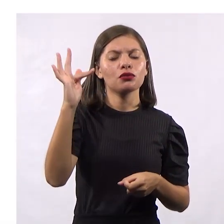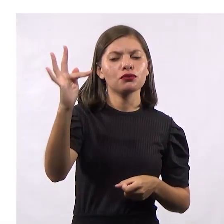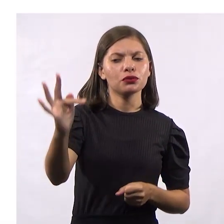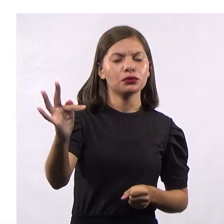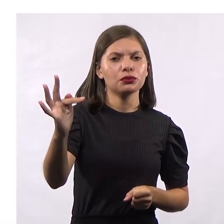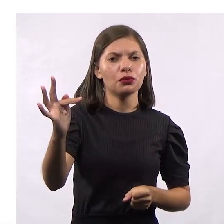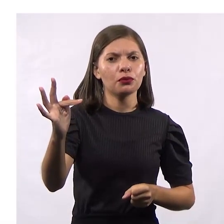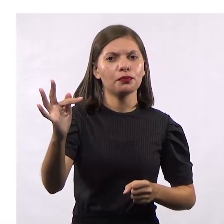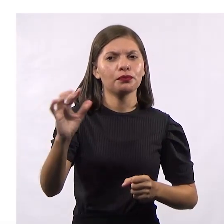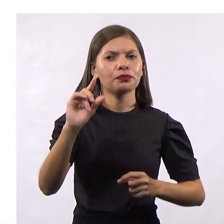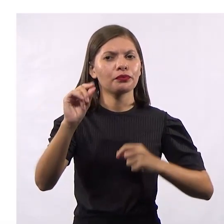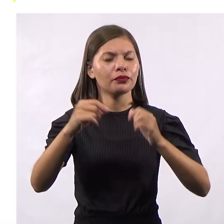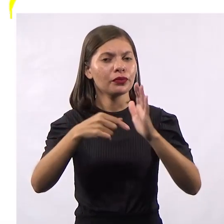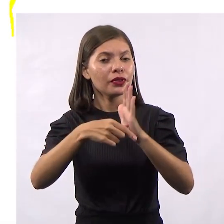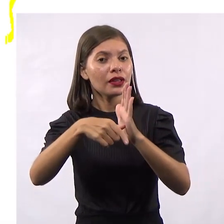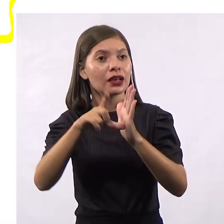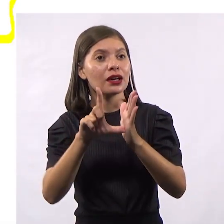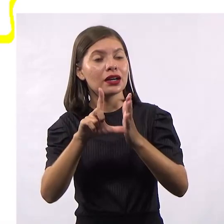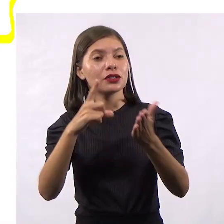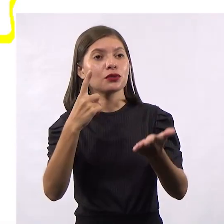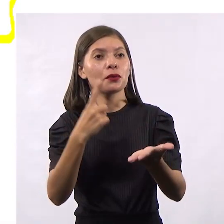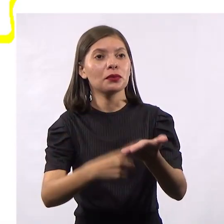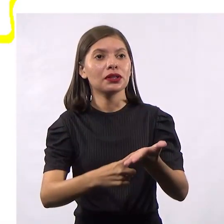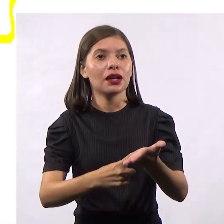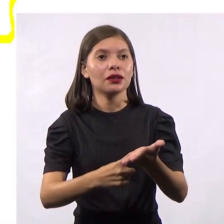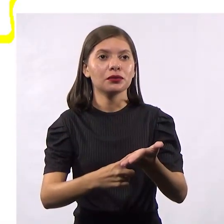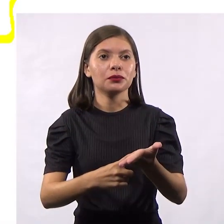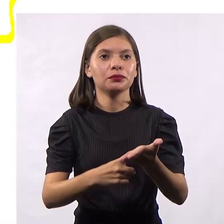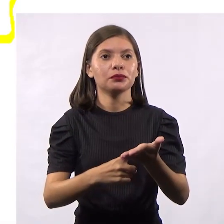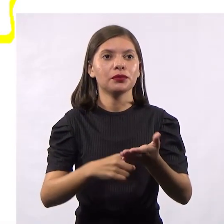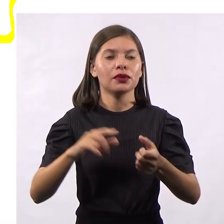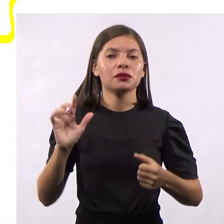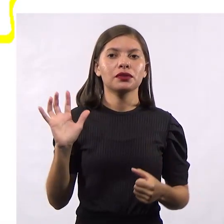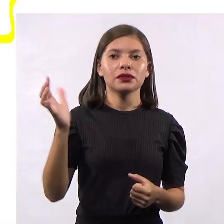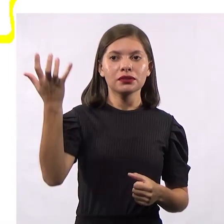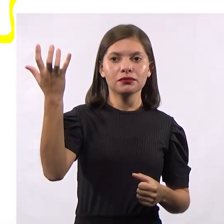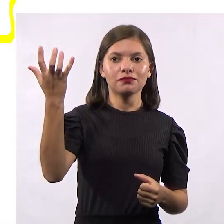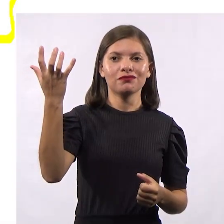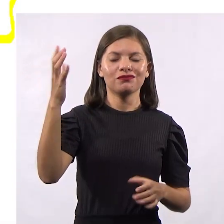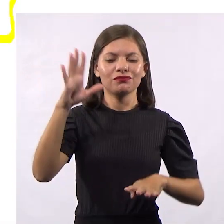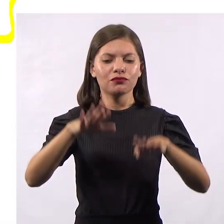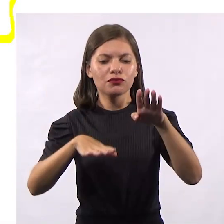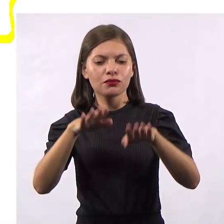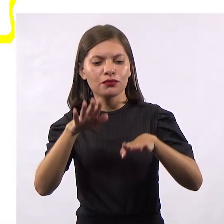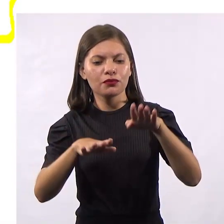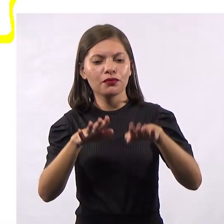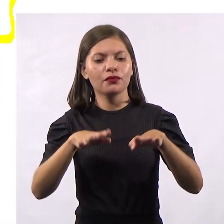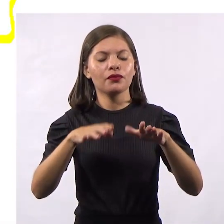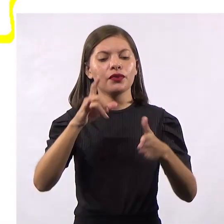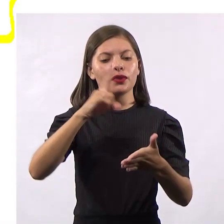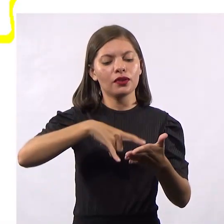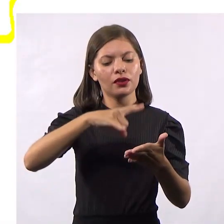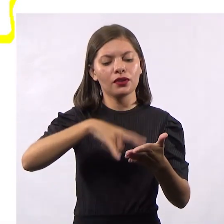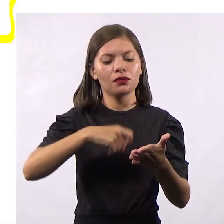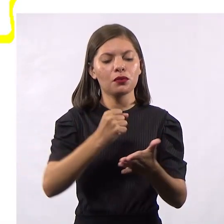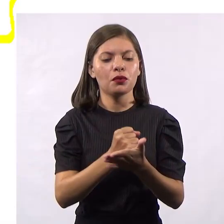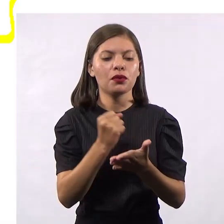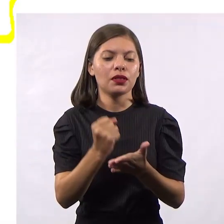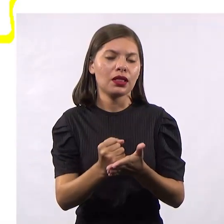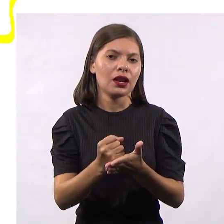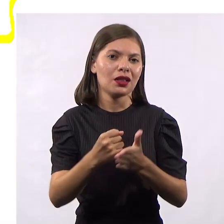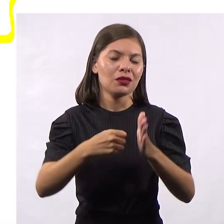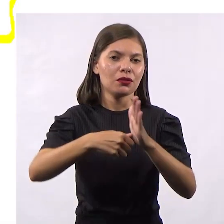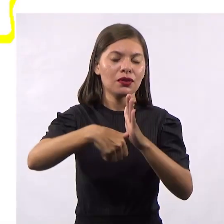né? Até coloquei aqui tudo que é combinado antes de acontecer um evento que desequilibra o contrato. E aí